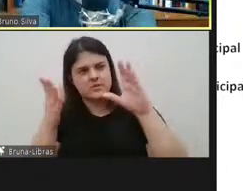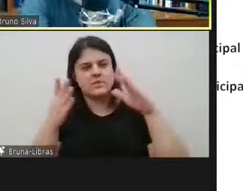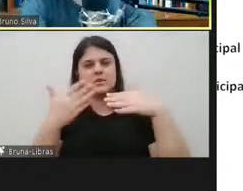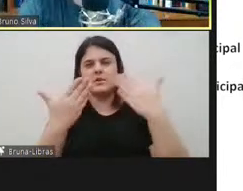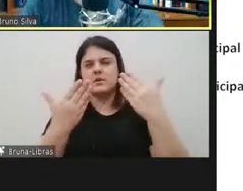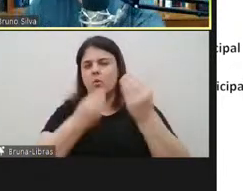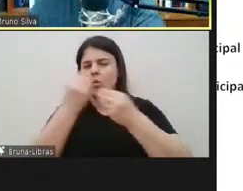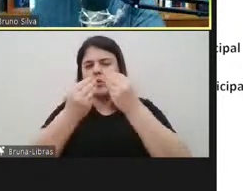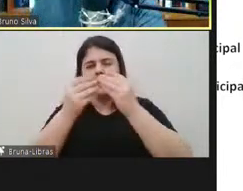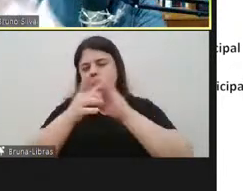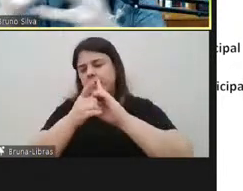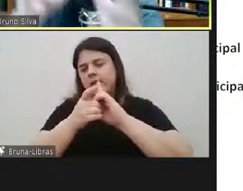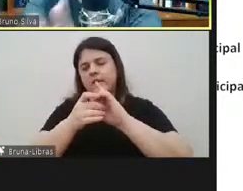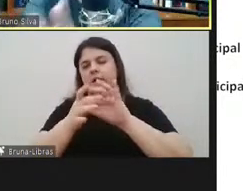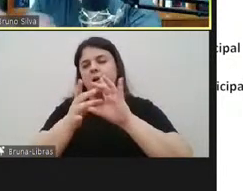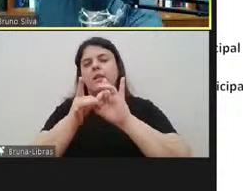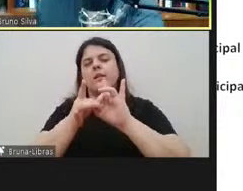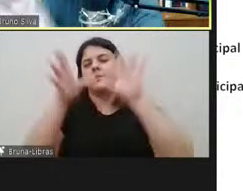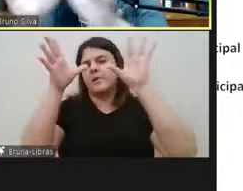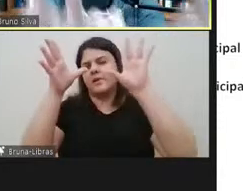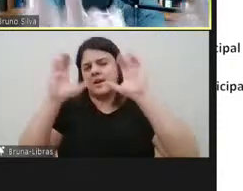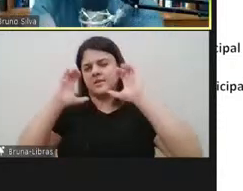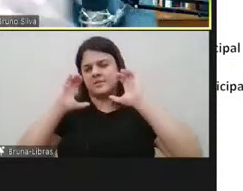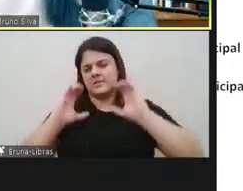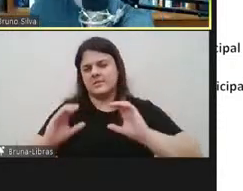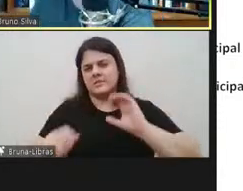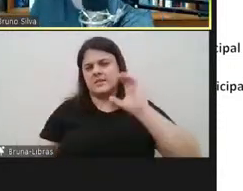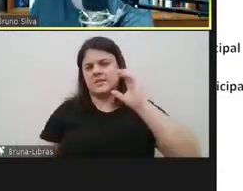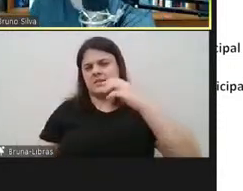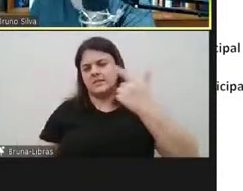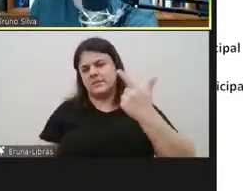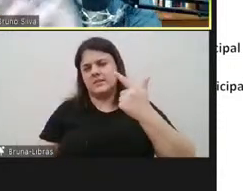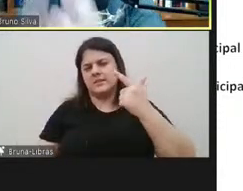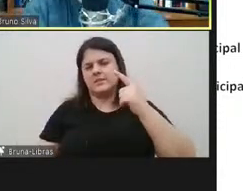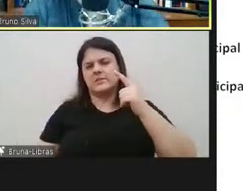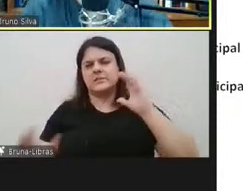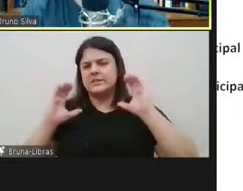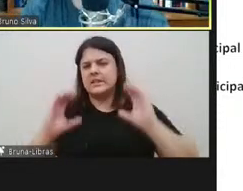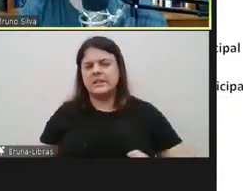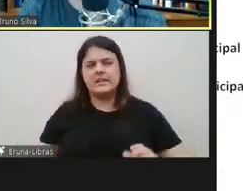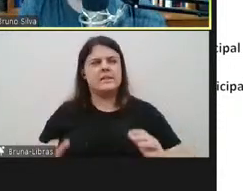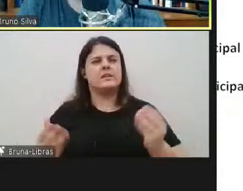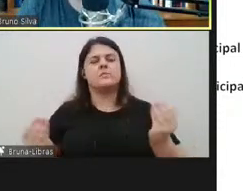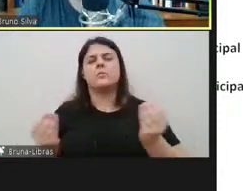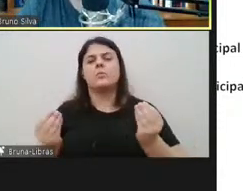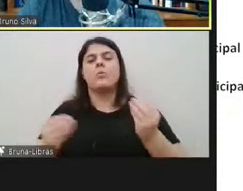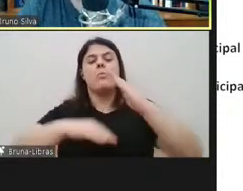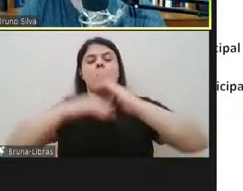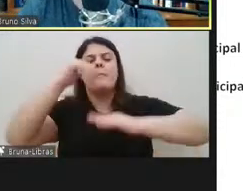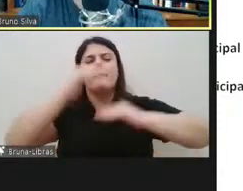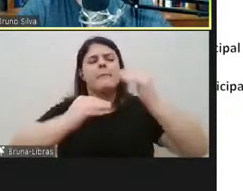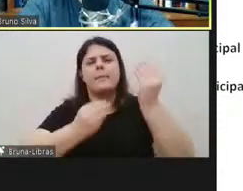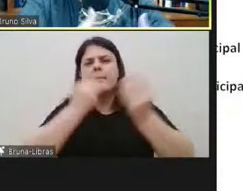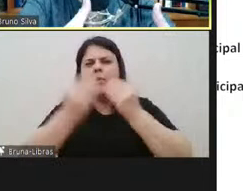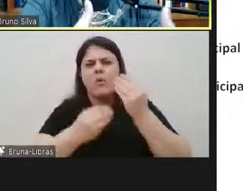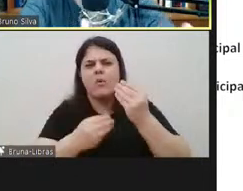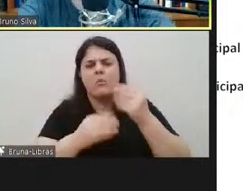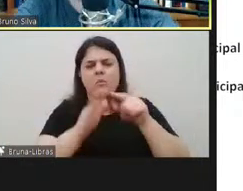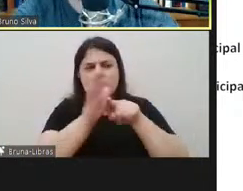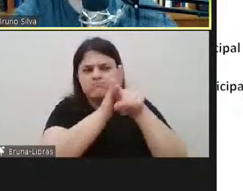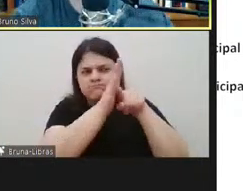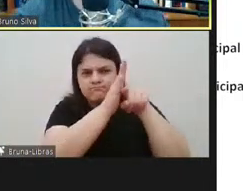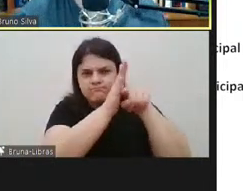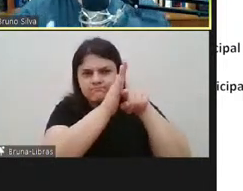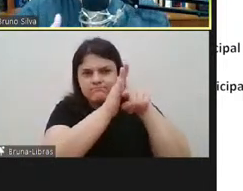termos de ideal de liberdade é de ao cidadão e tudo aquilo que eles tinham montado lá atrás como isso funcionava na prática então ele foi